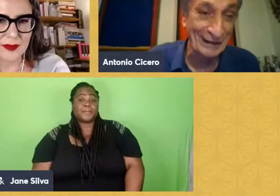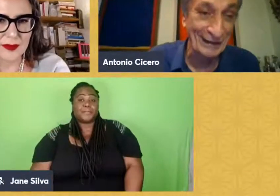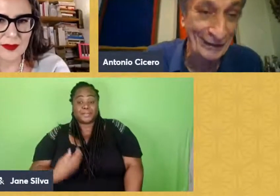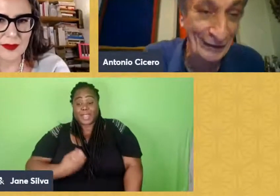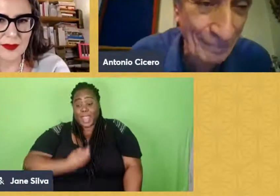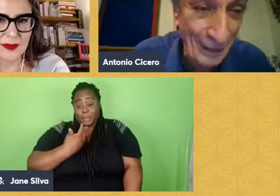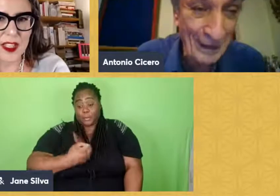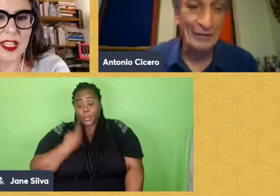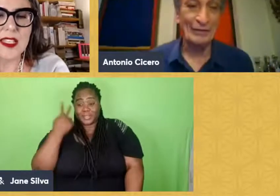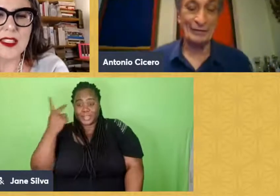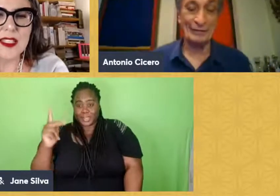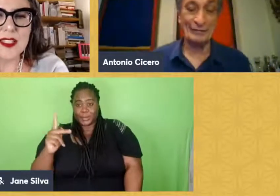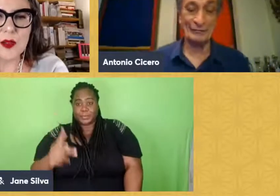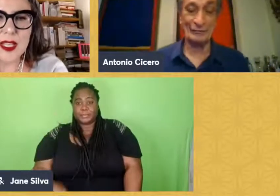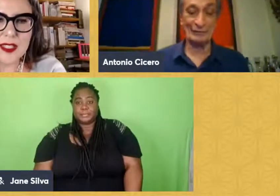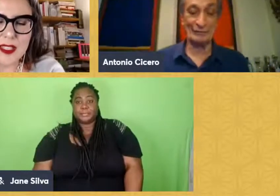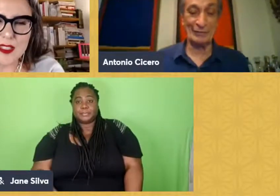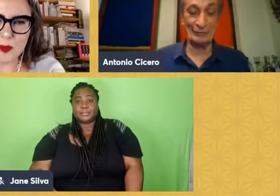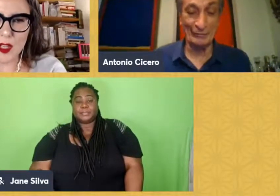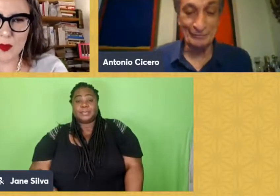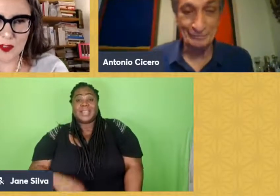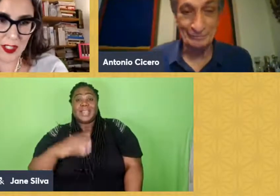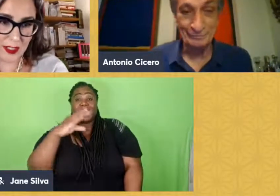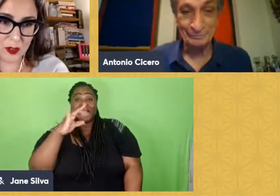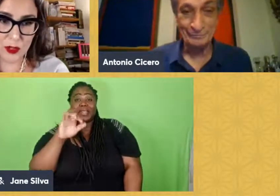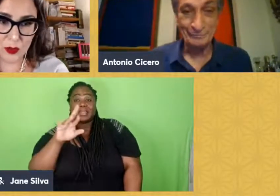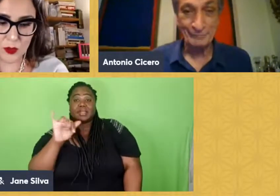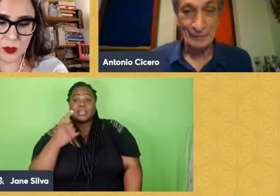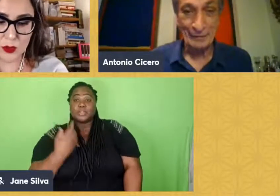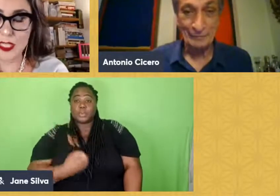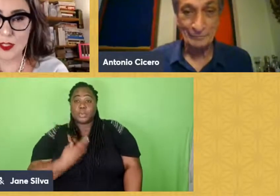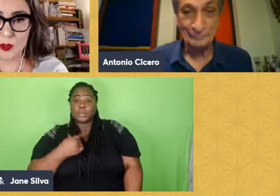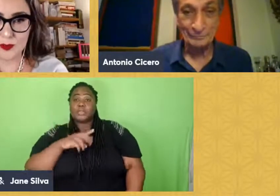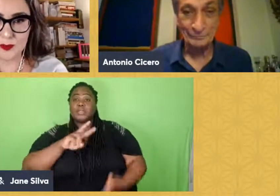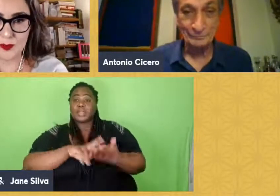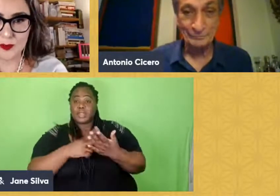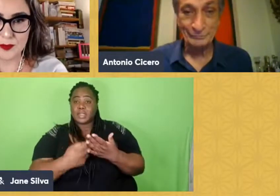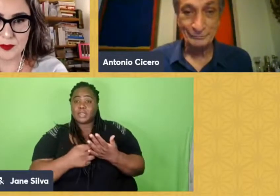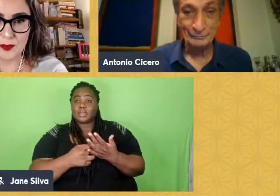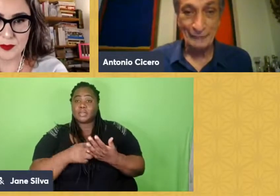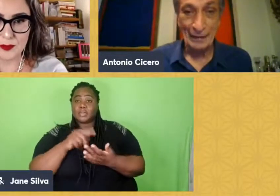poesia dele, não é? Cícero, esse poema você traduziu do grego?